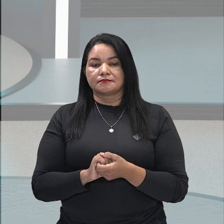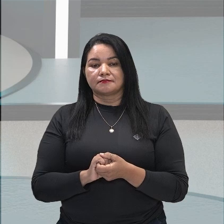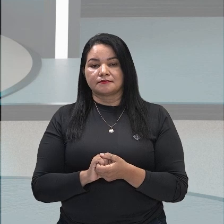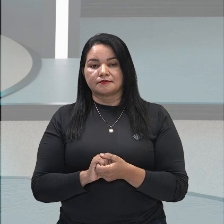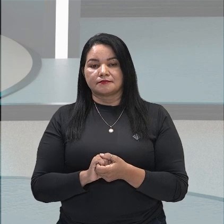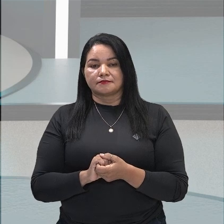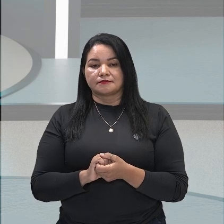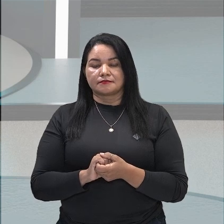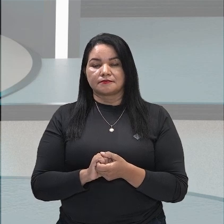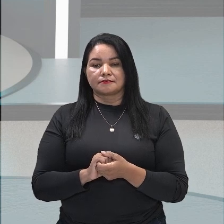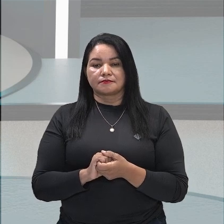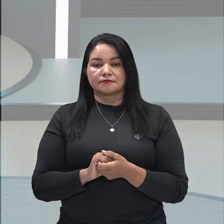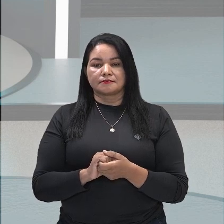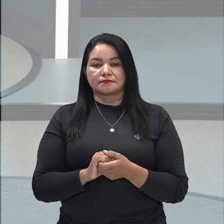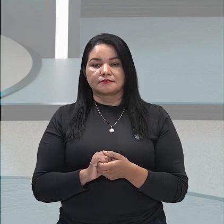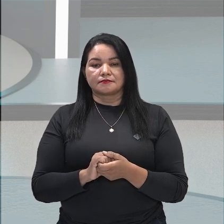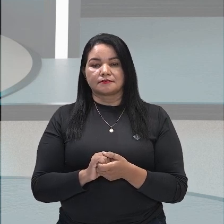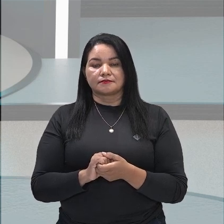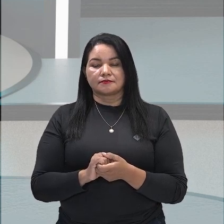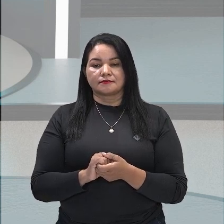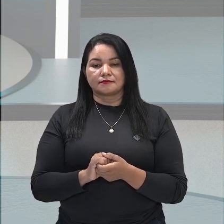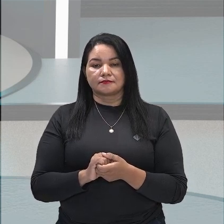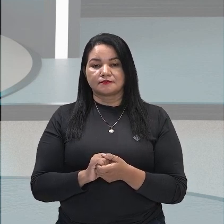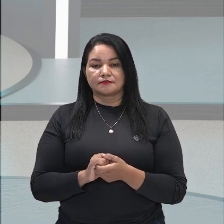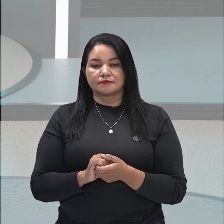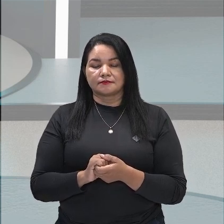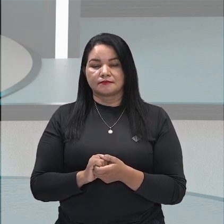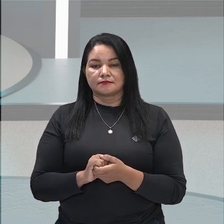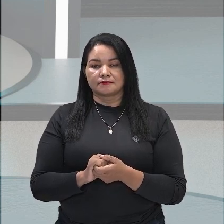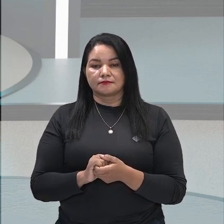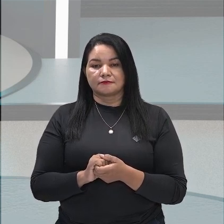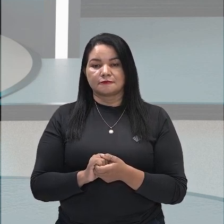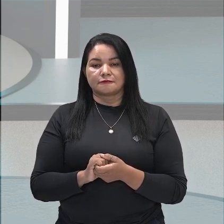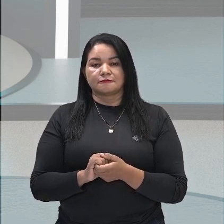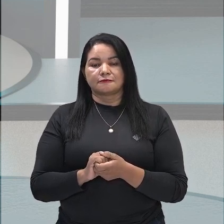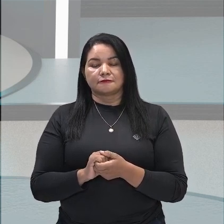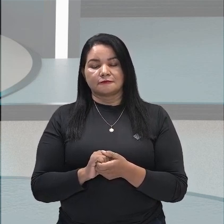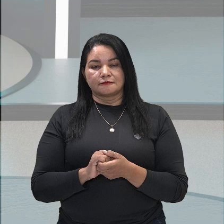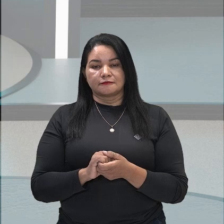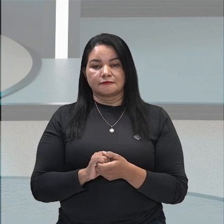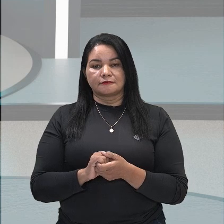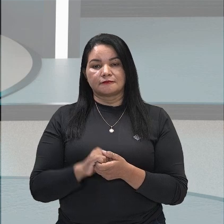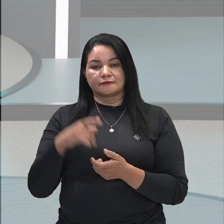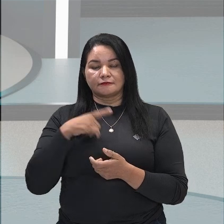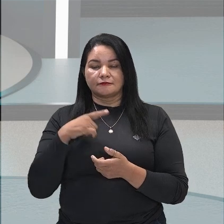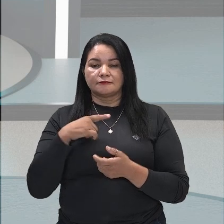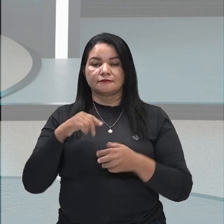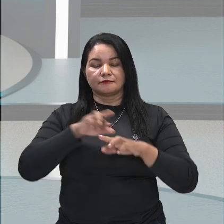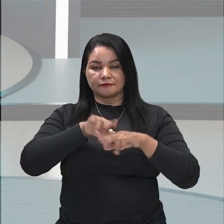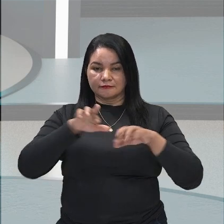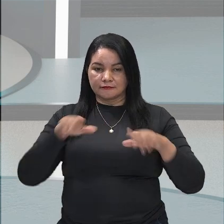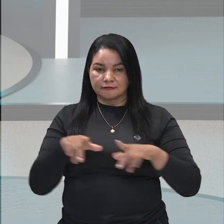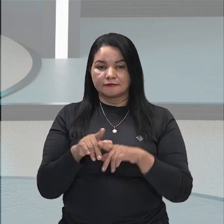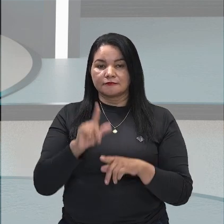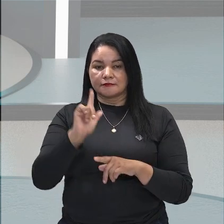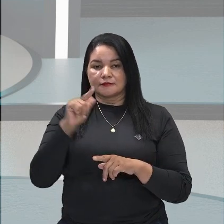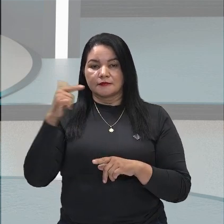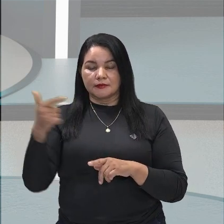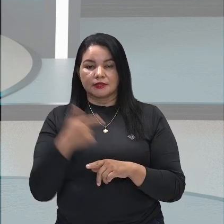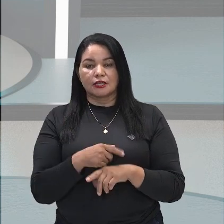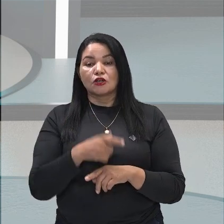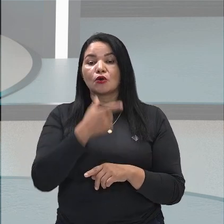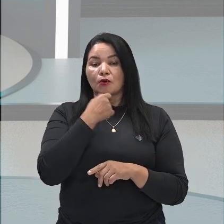la alcaldesa, el varón, la baronesa. E aí temos mais. No masculino,